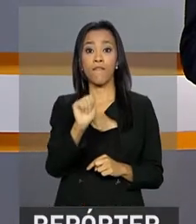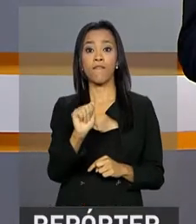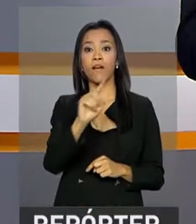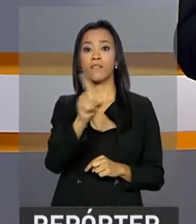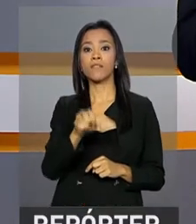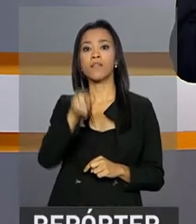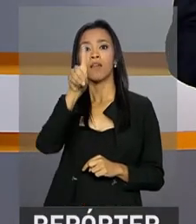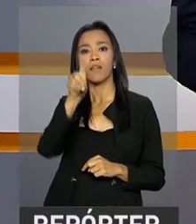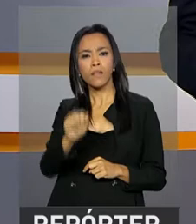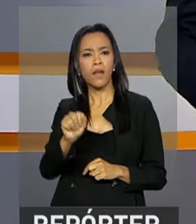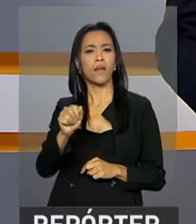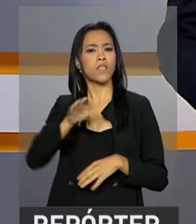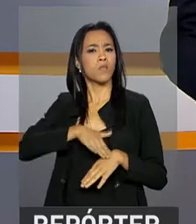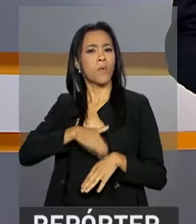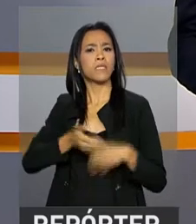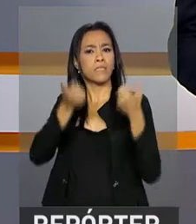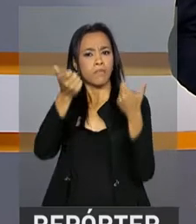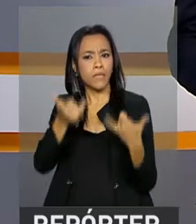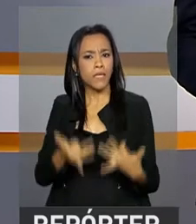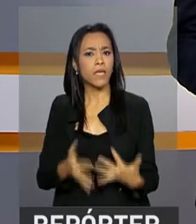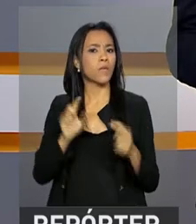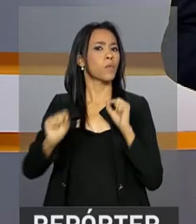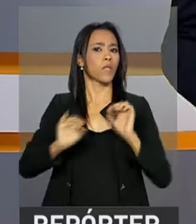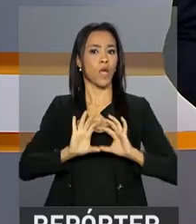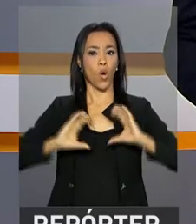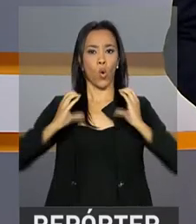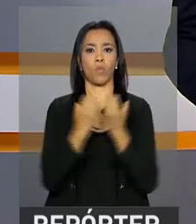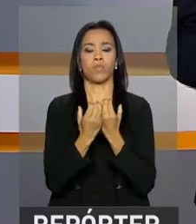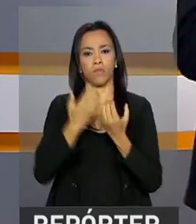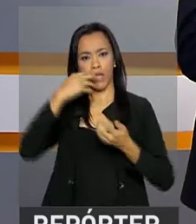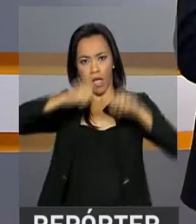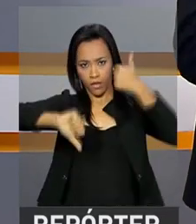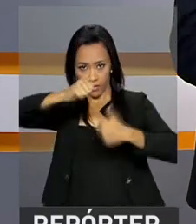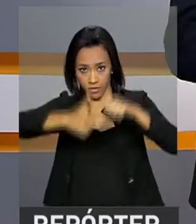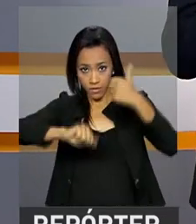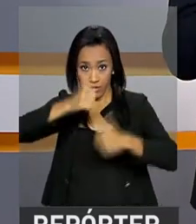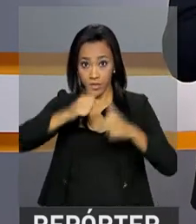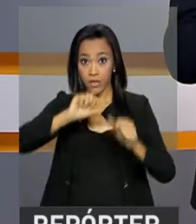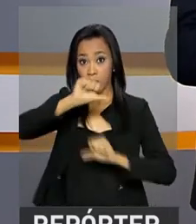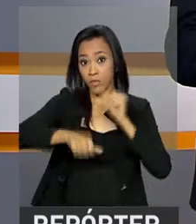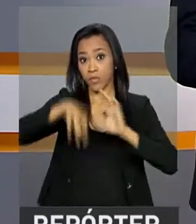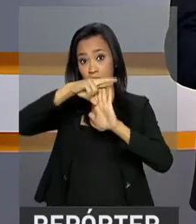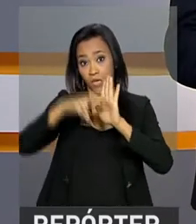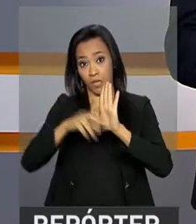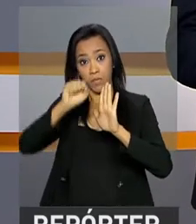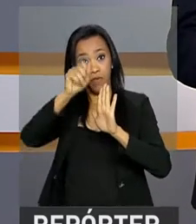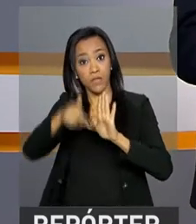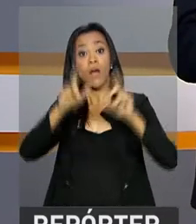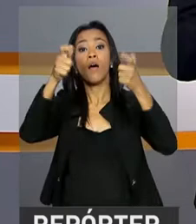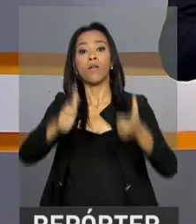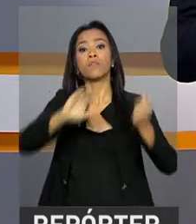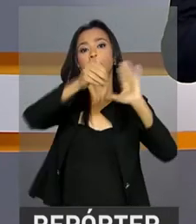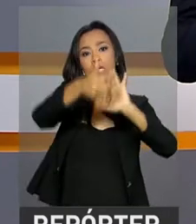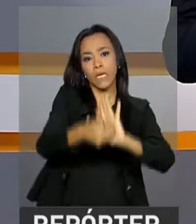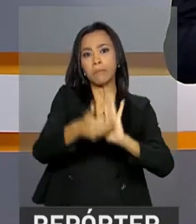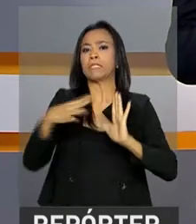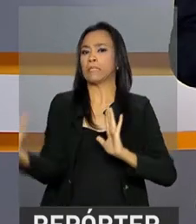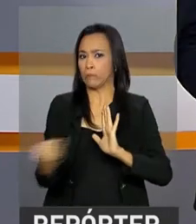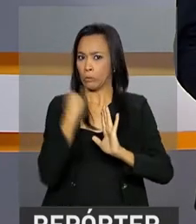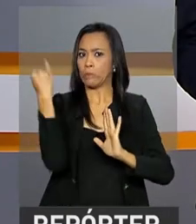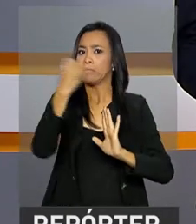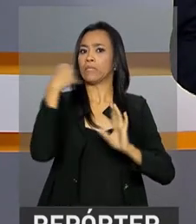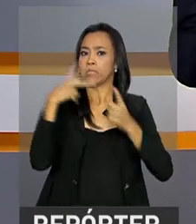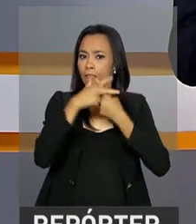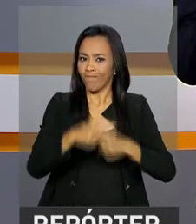momento explicando na comissão que analisa a reforma da previdência na câmara a importância de uma reformulação do